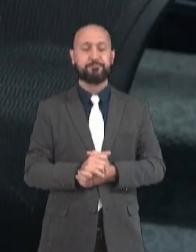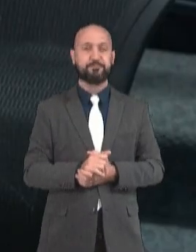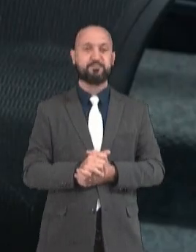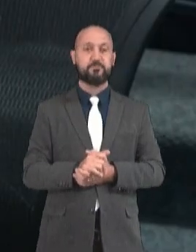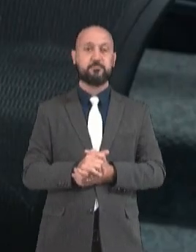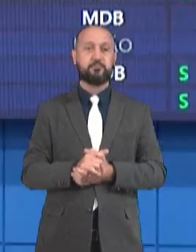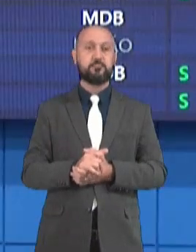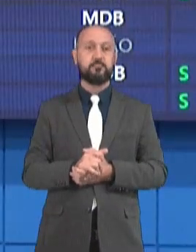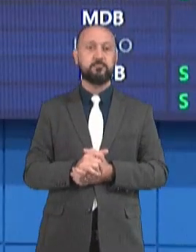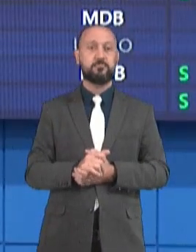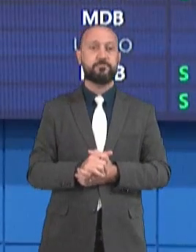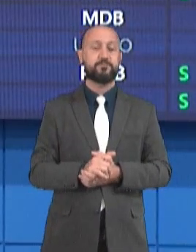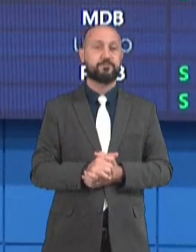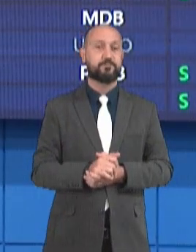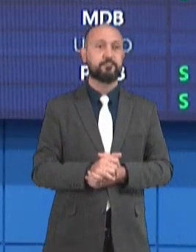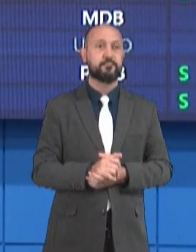Obrigada.